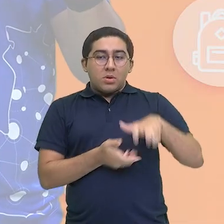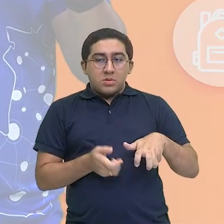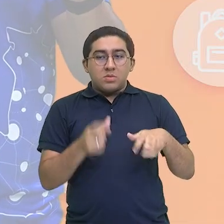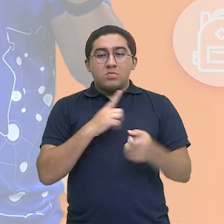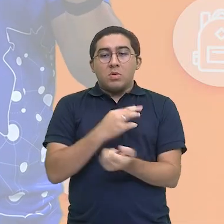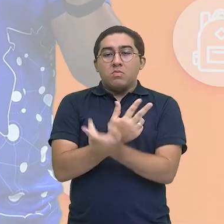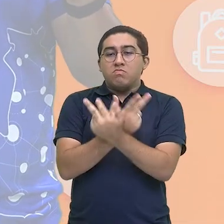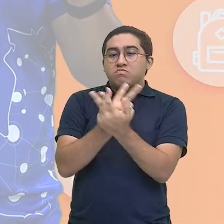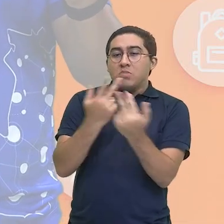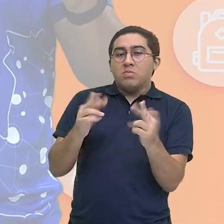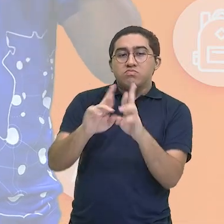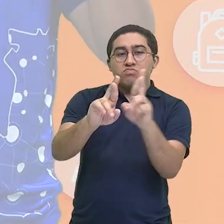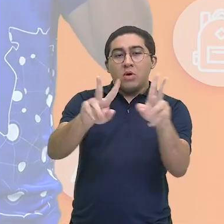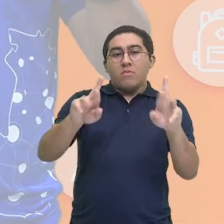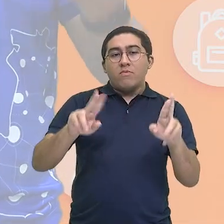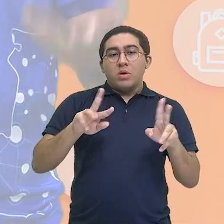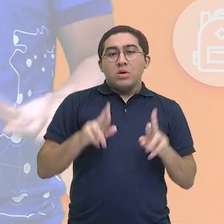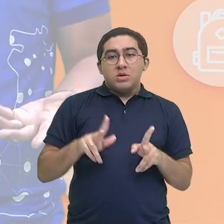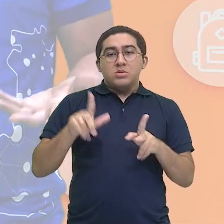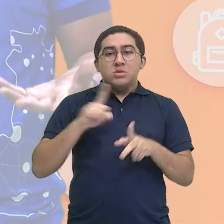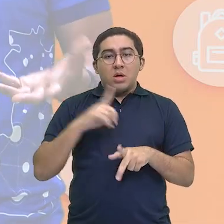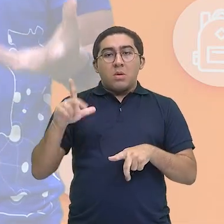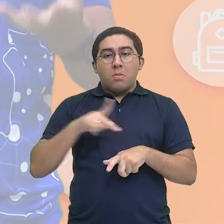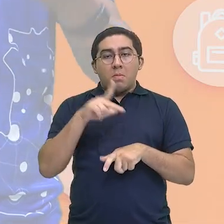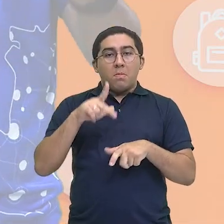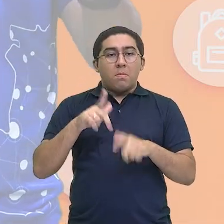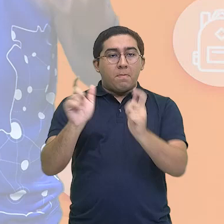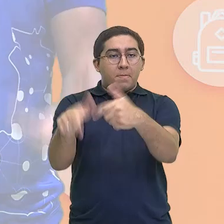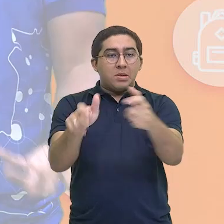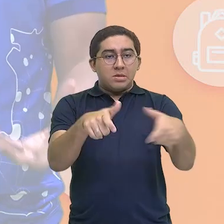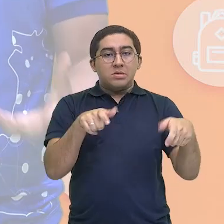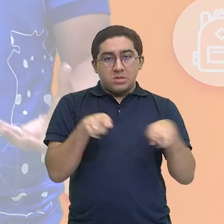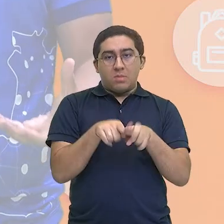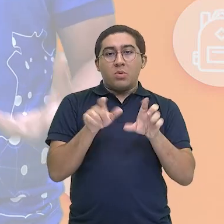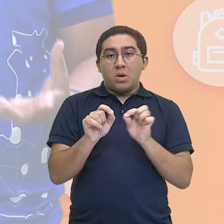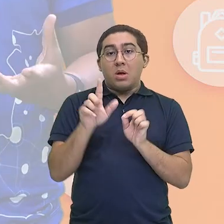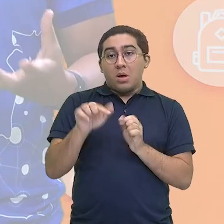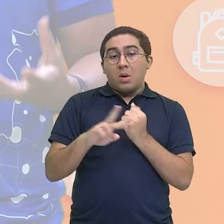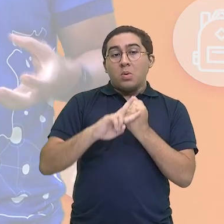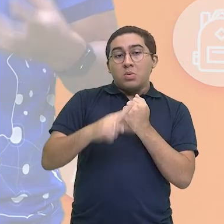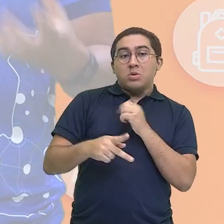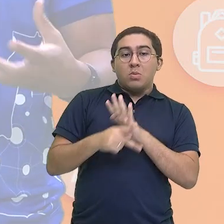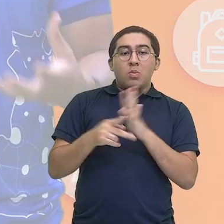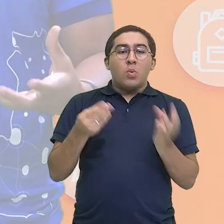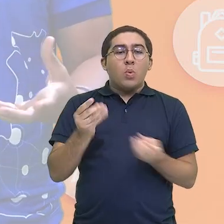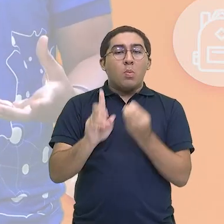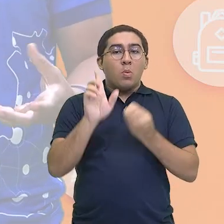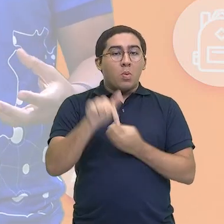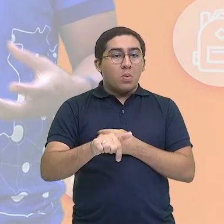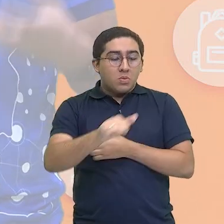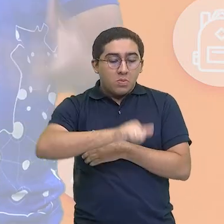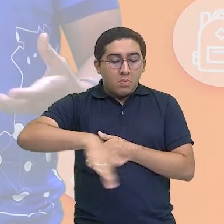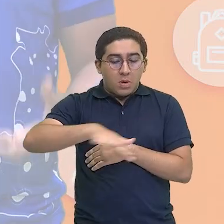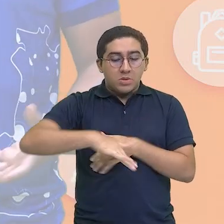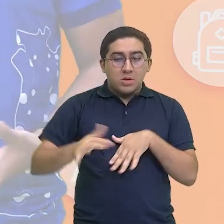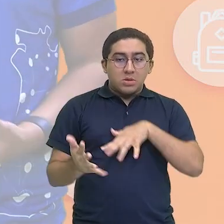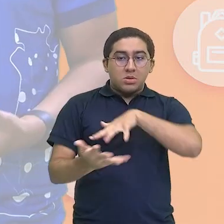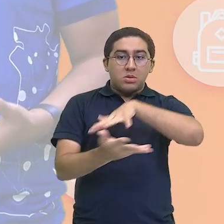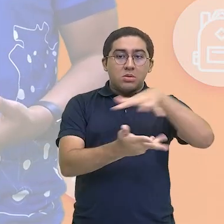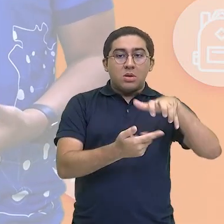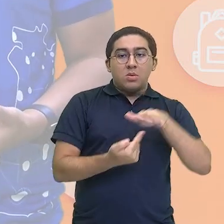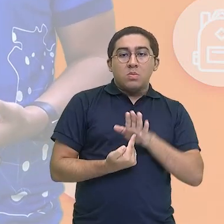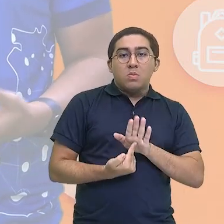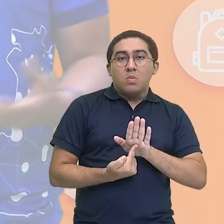diferenças nas suas paisagens muito grandes, e isso também se reflete na forma como a litosfera, como a crosta terrestre